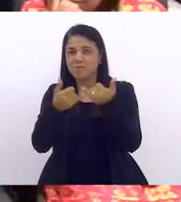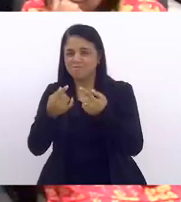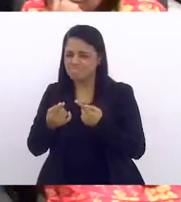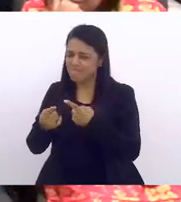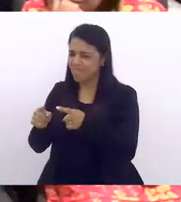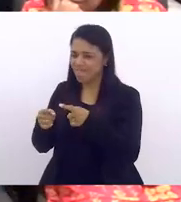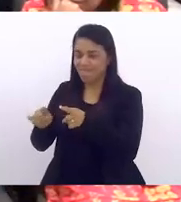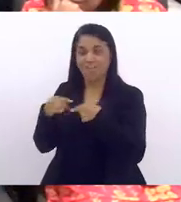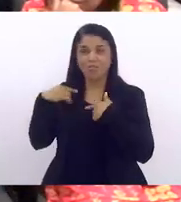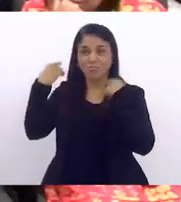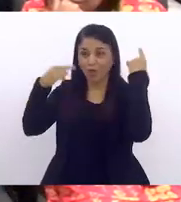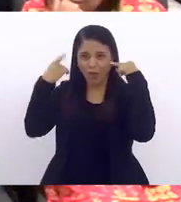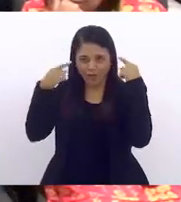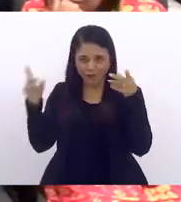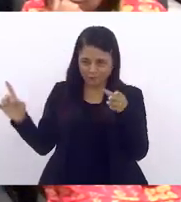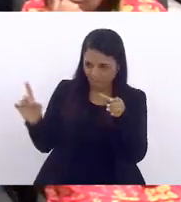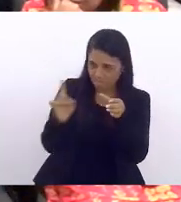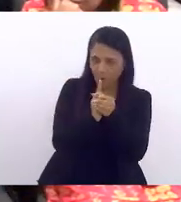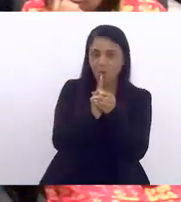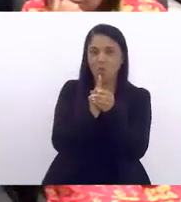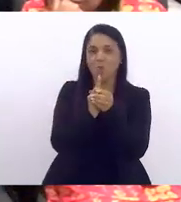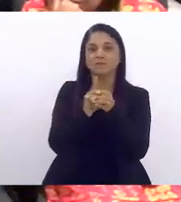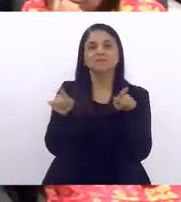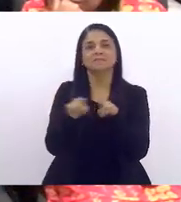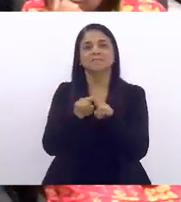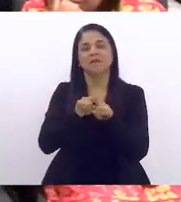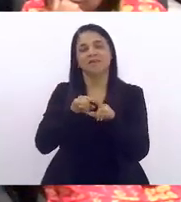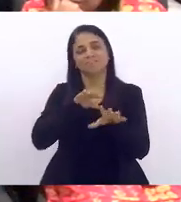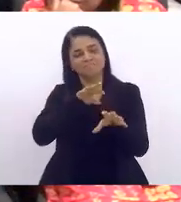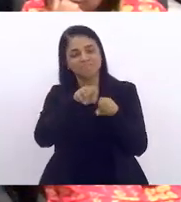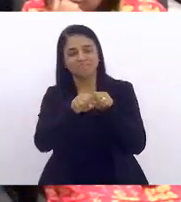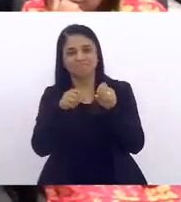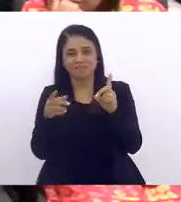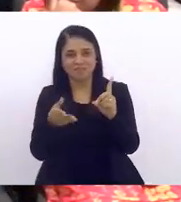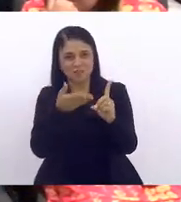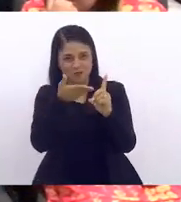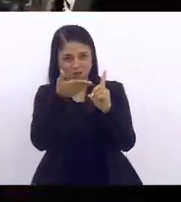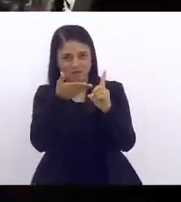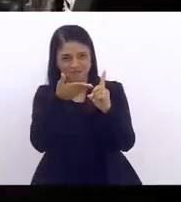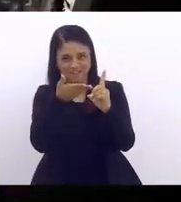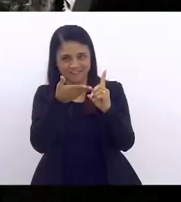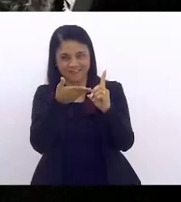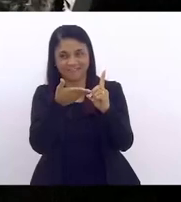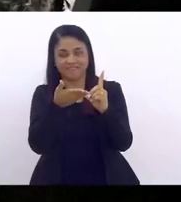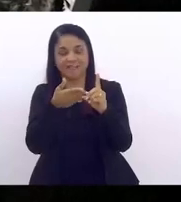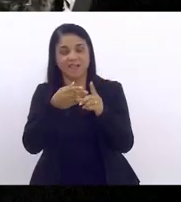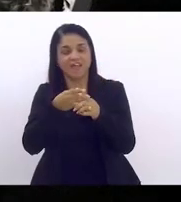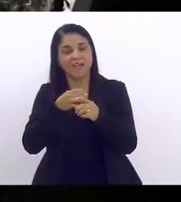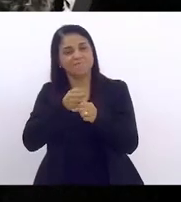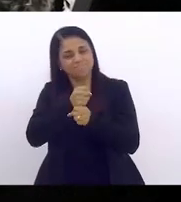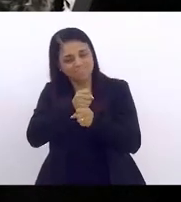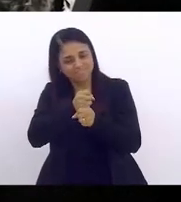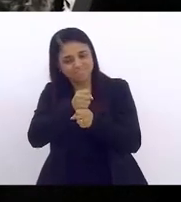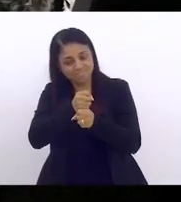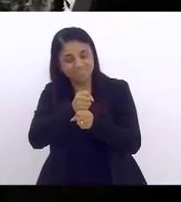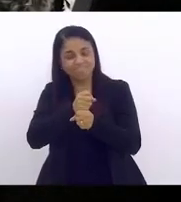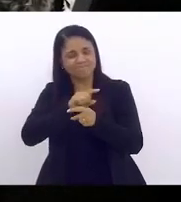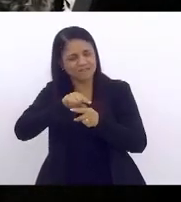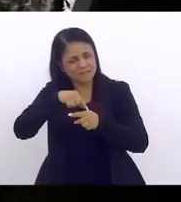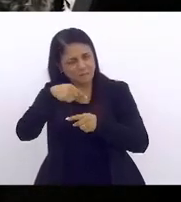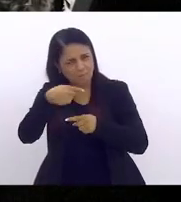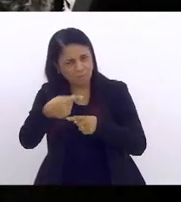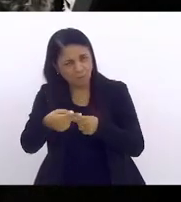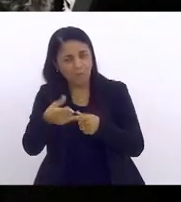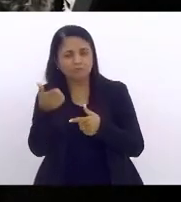me juntei a essas doidas para também ser doula. E, alguns anos depois, eu consegui ser doula, mas ainda não foi, não. A